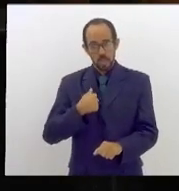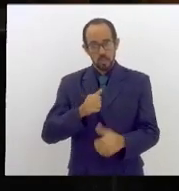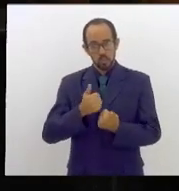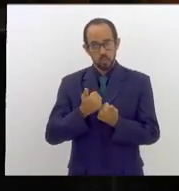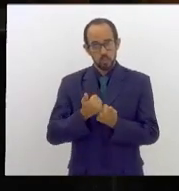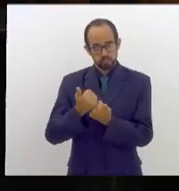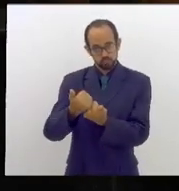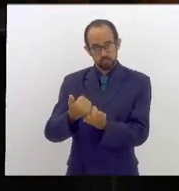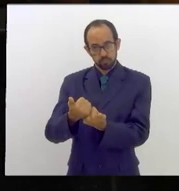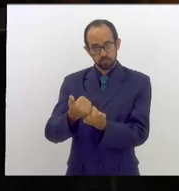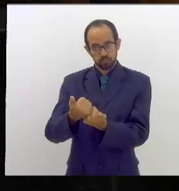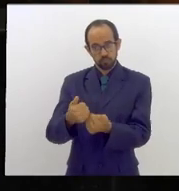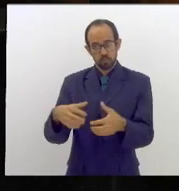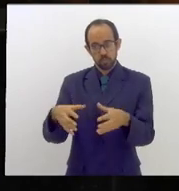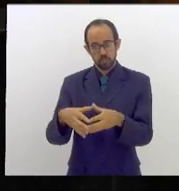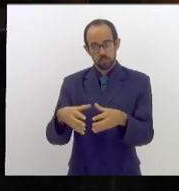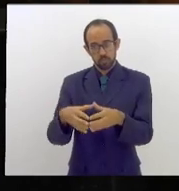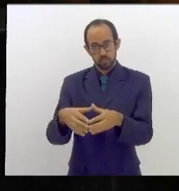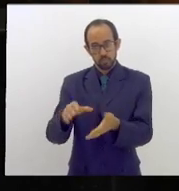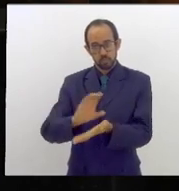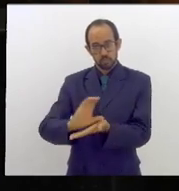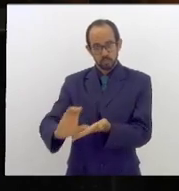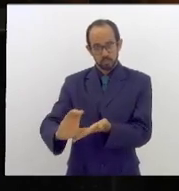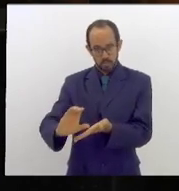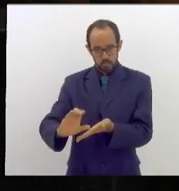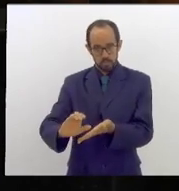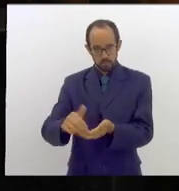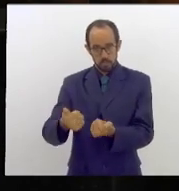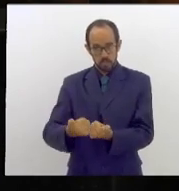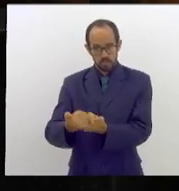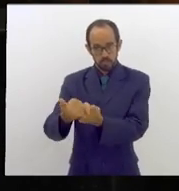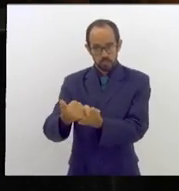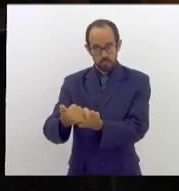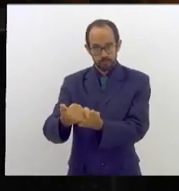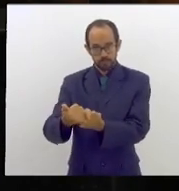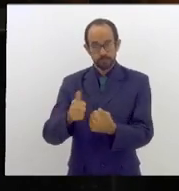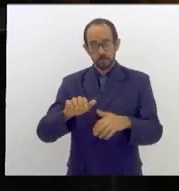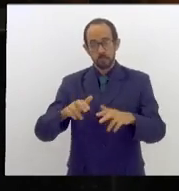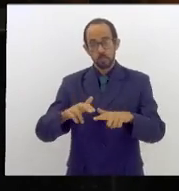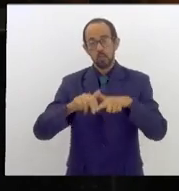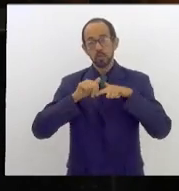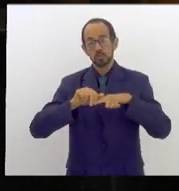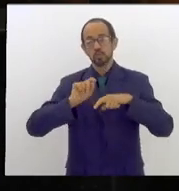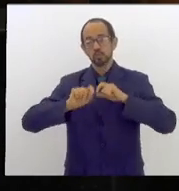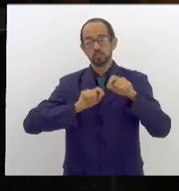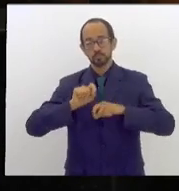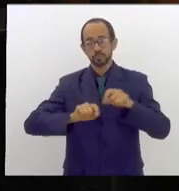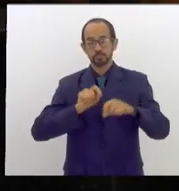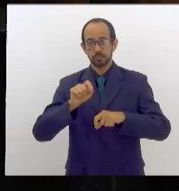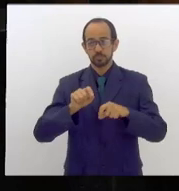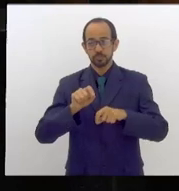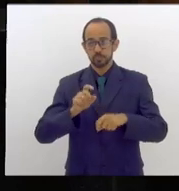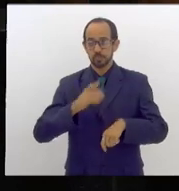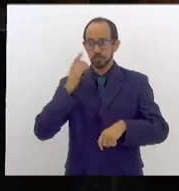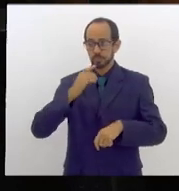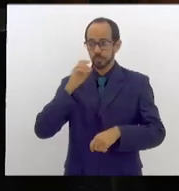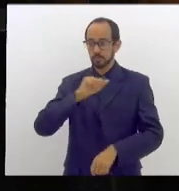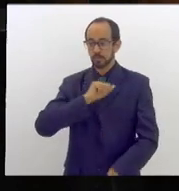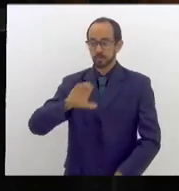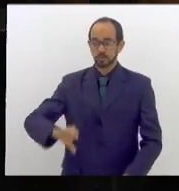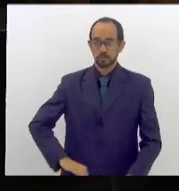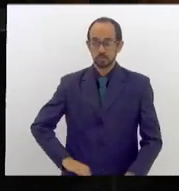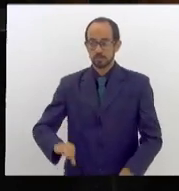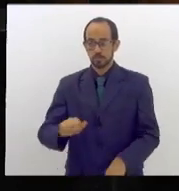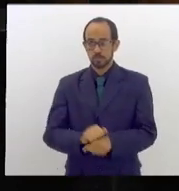com a comissão de orçamento nesse sentido E para isso Deputado André celiano para